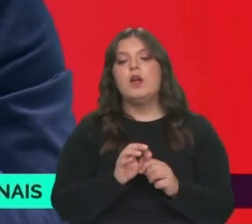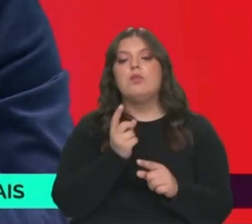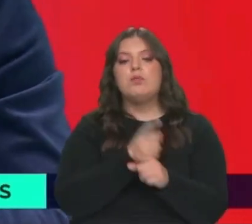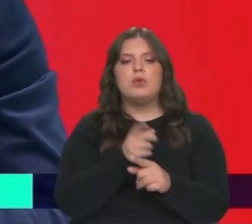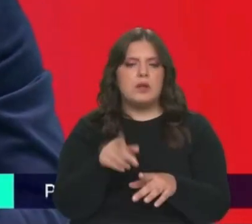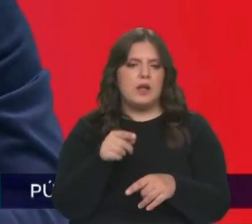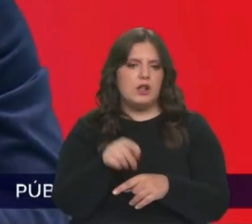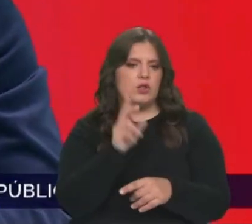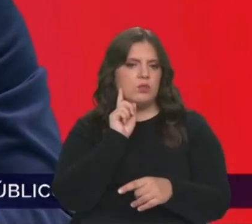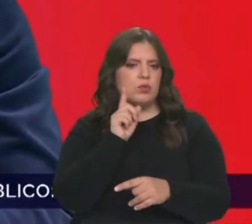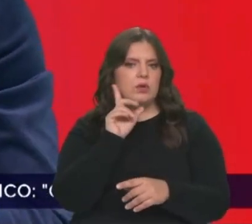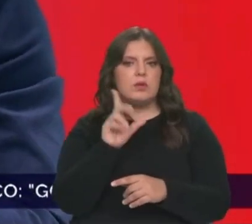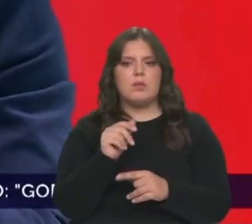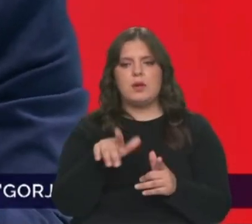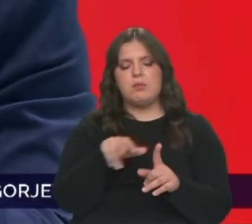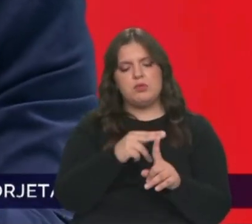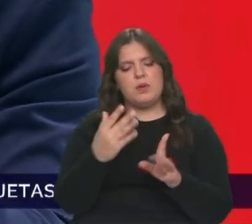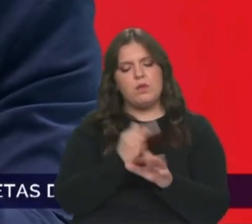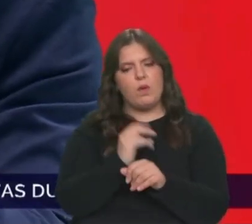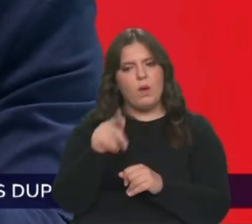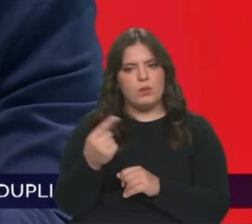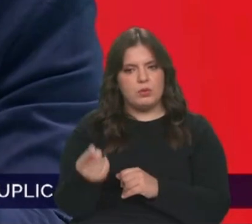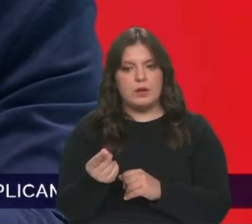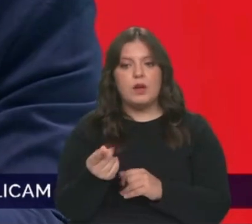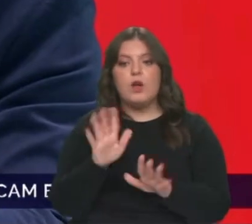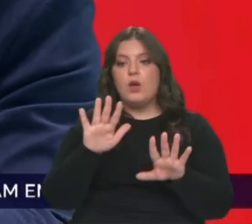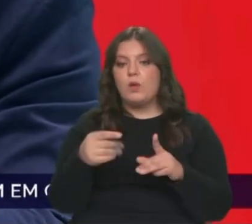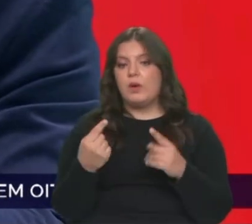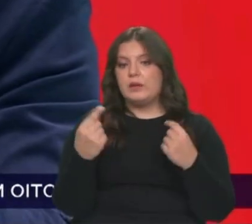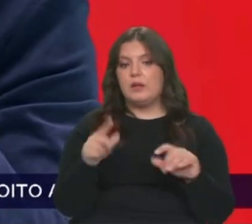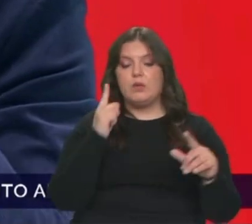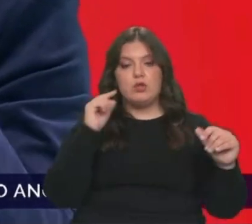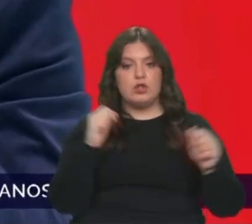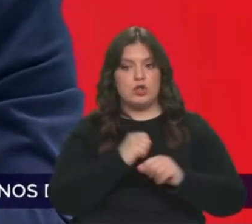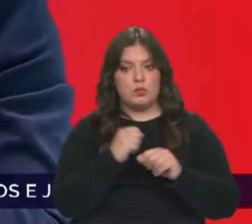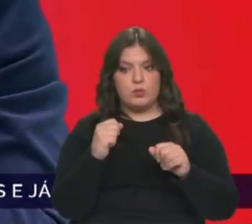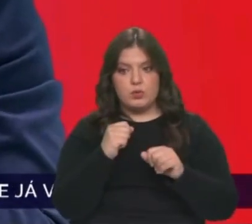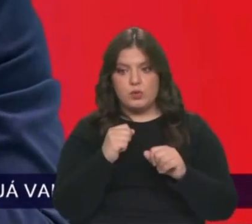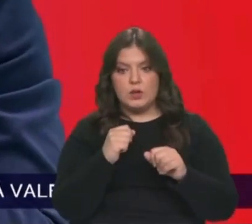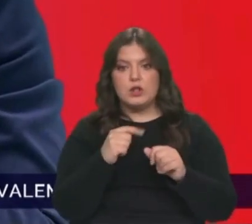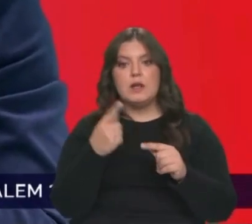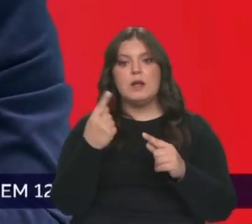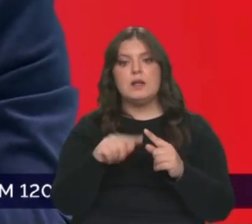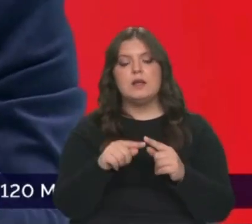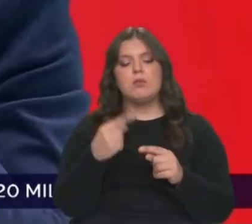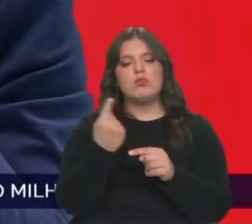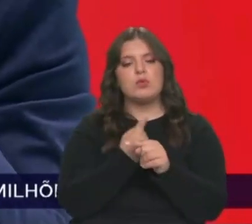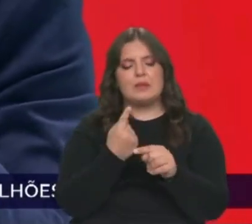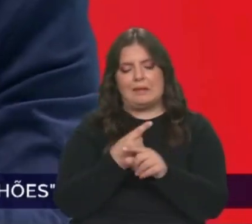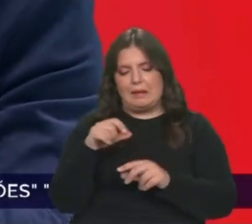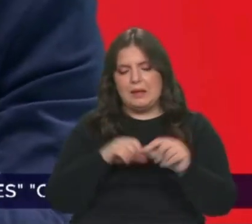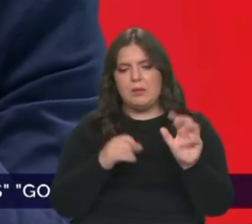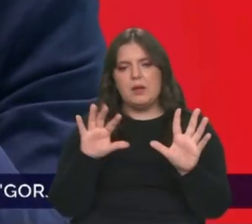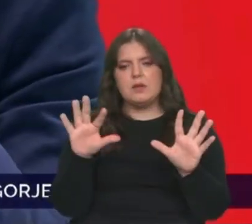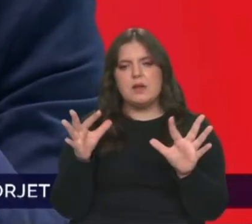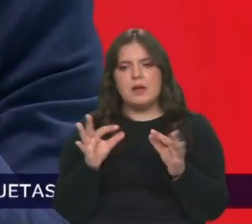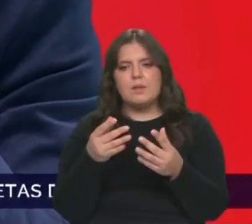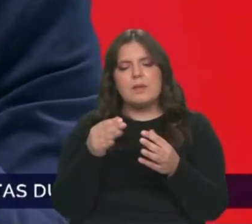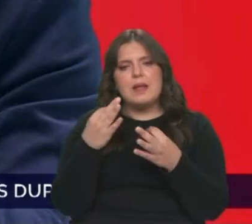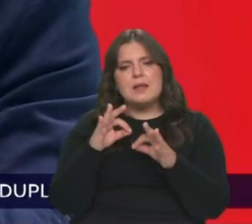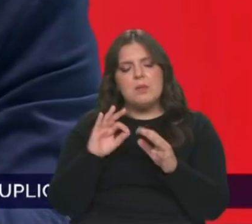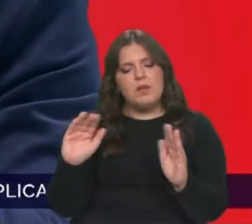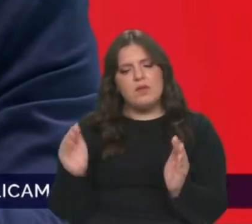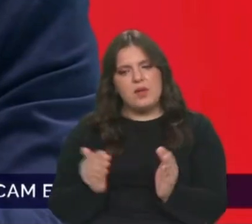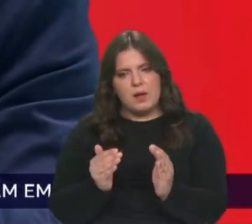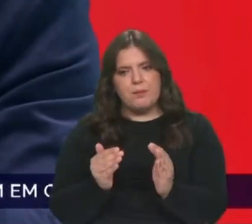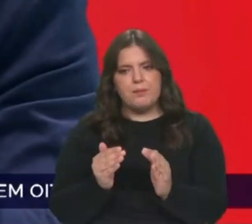também é importante visto por um outro prisma? Porque quando nós temos estas explosões, nós temos síntese de elementos químicos. Por exemplo, um dos elementos